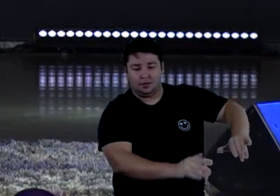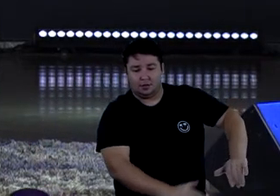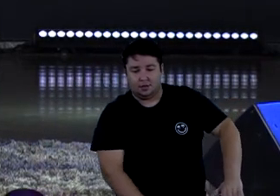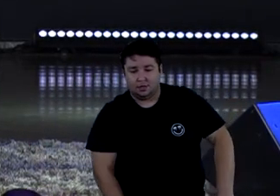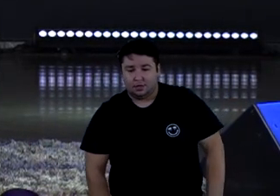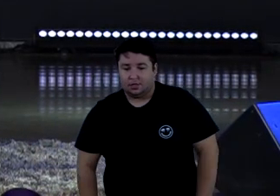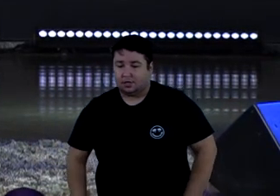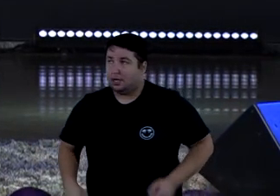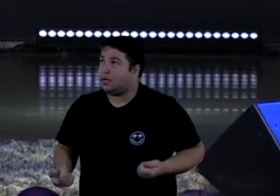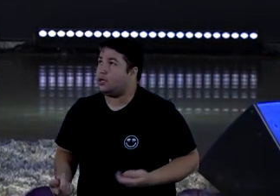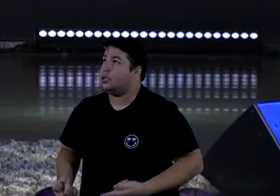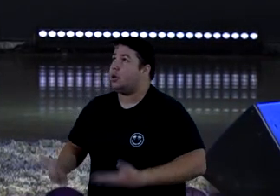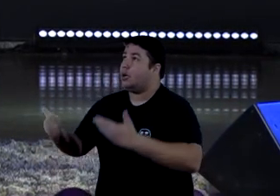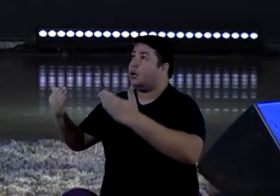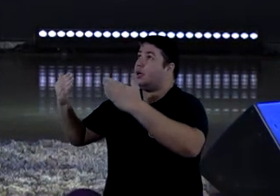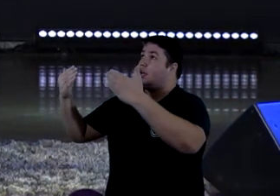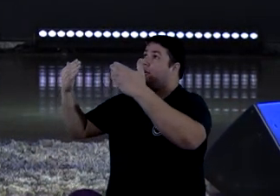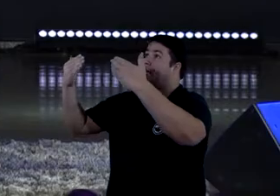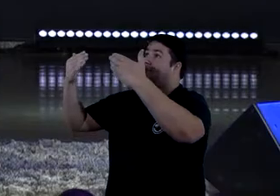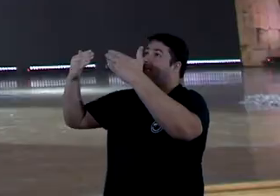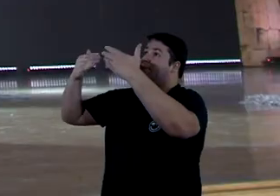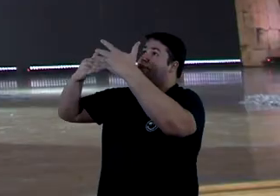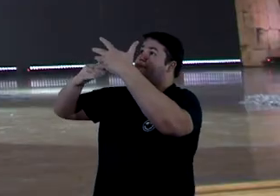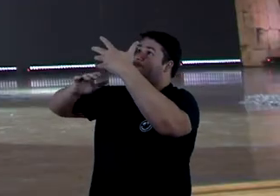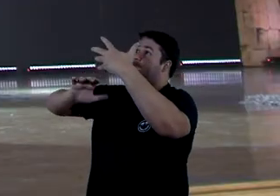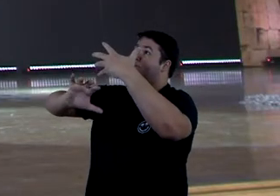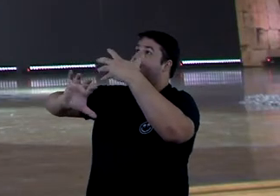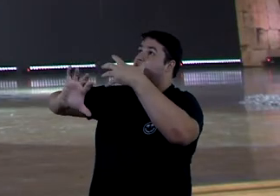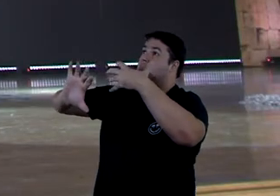Tua presença.